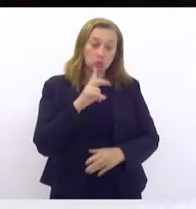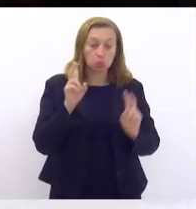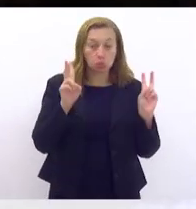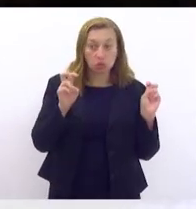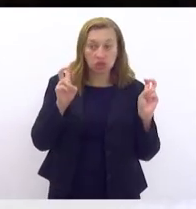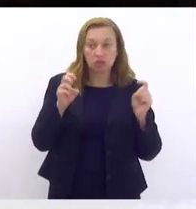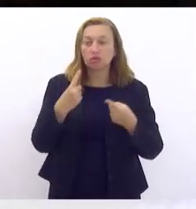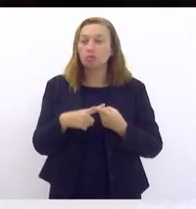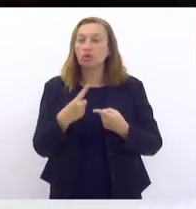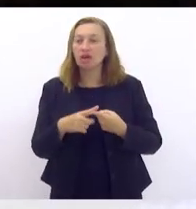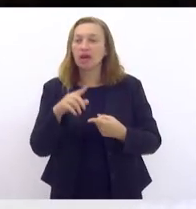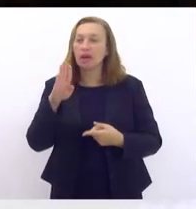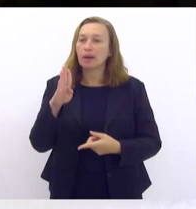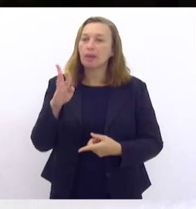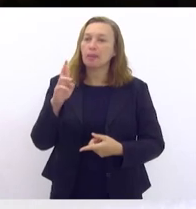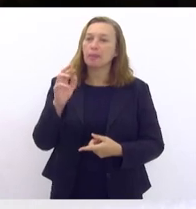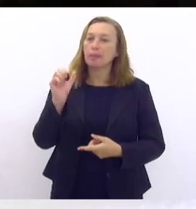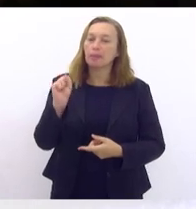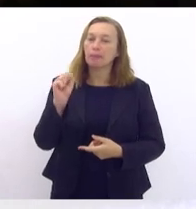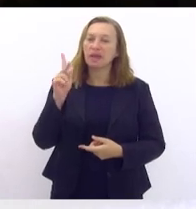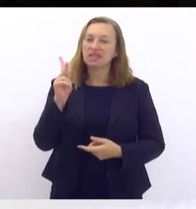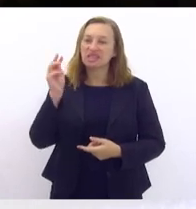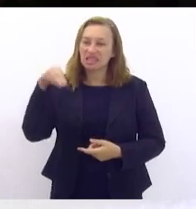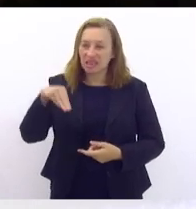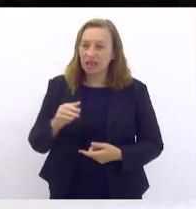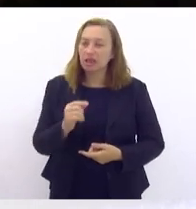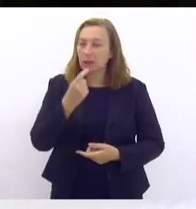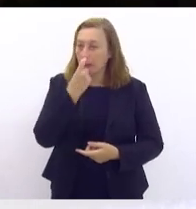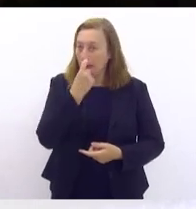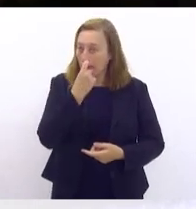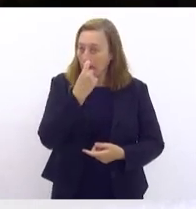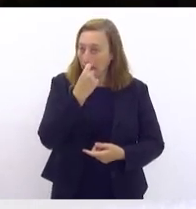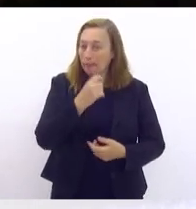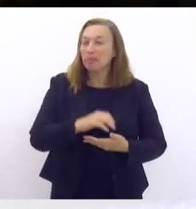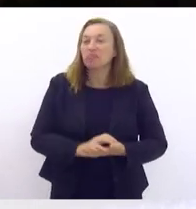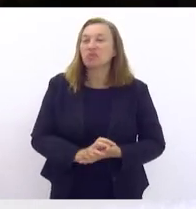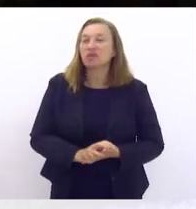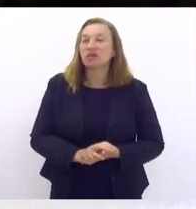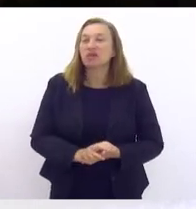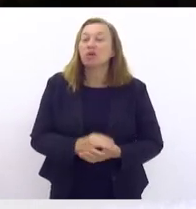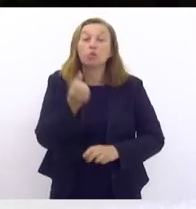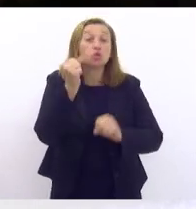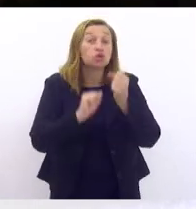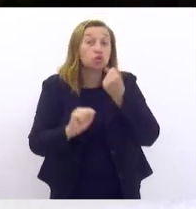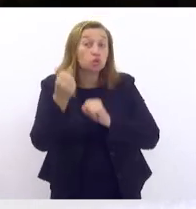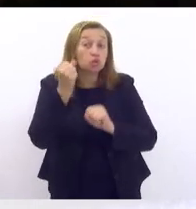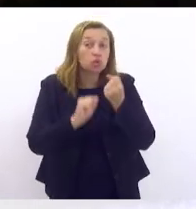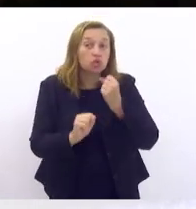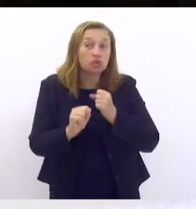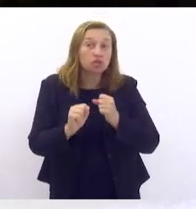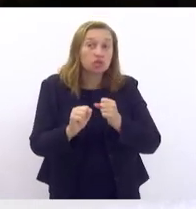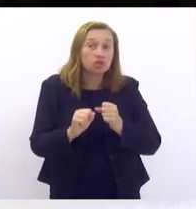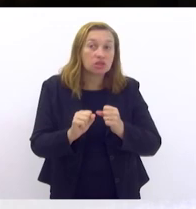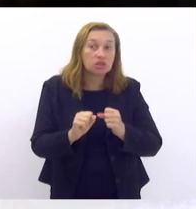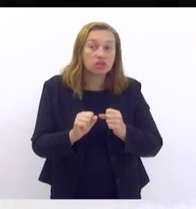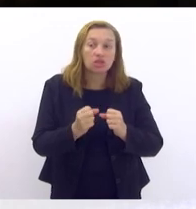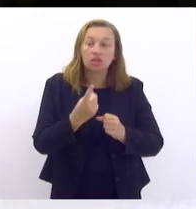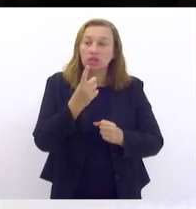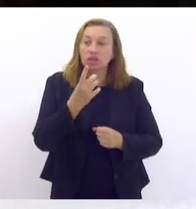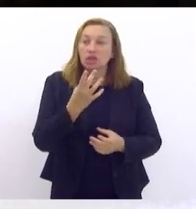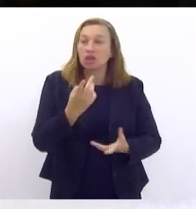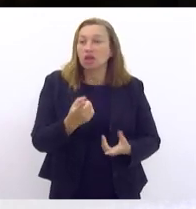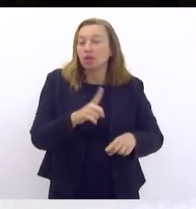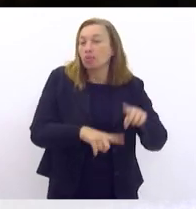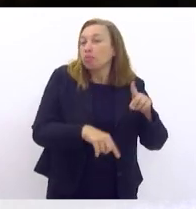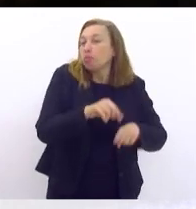questão porque a Braskem é a posição da Braskem era de uma indústria de resinas virgens